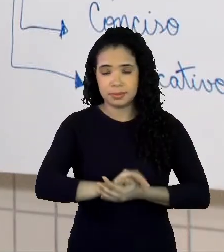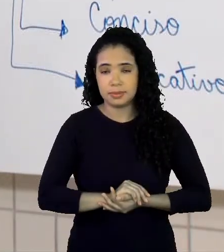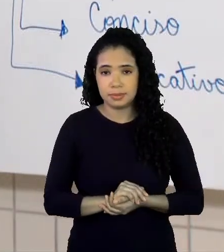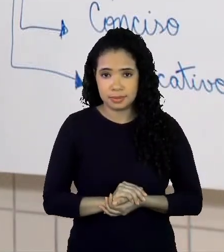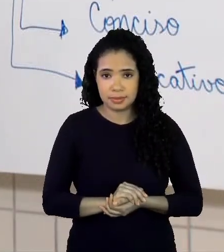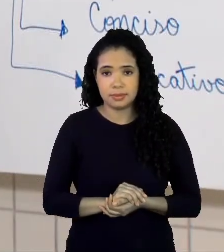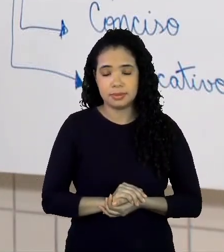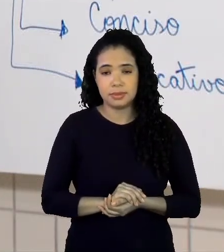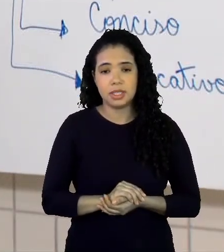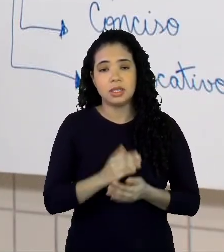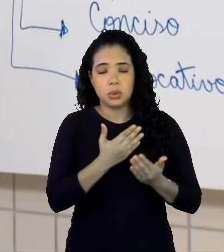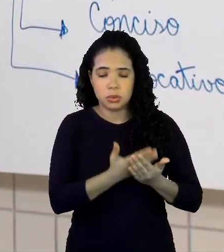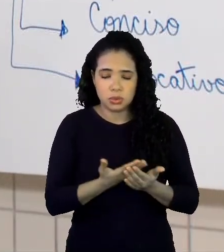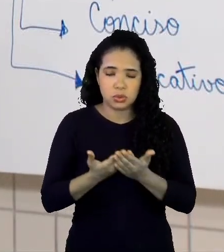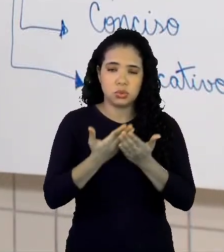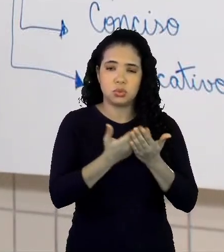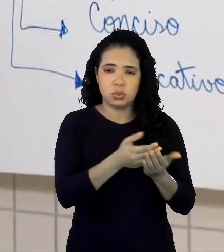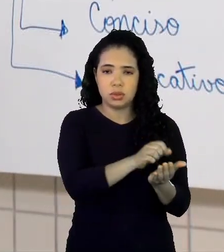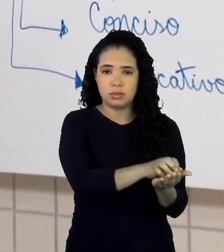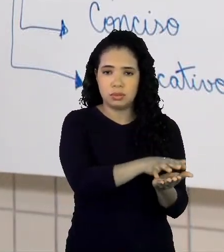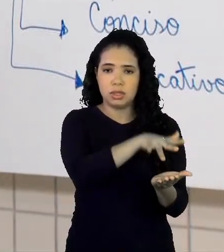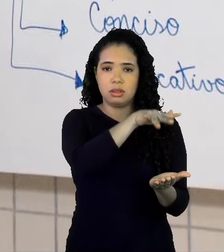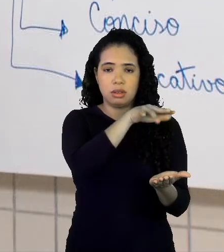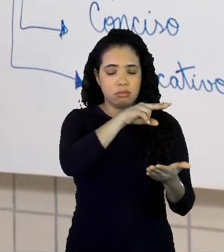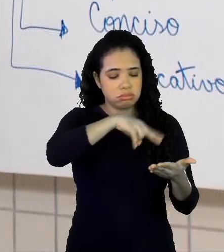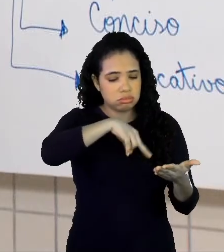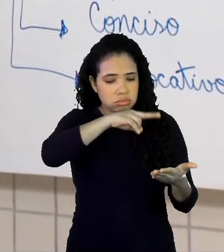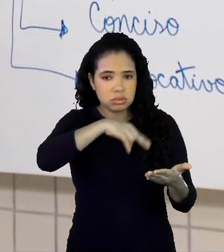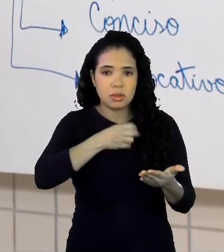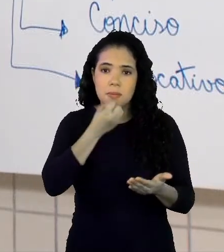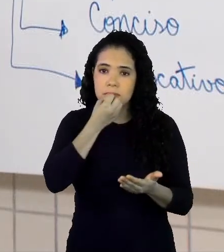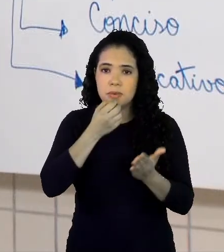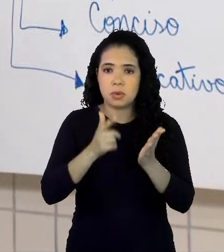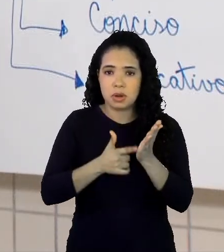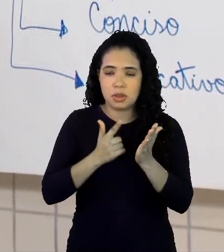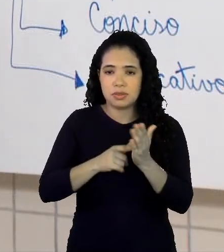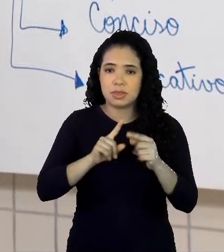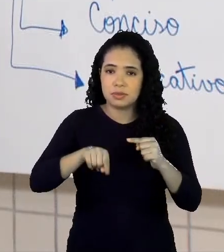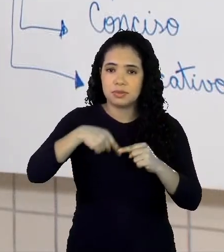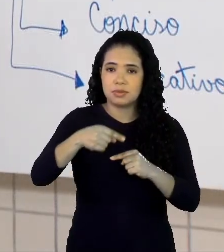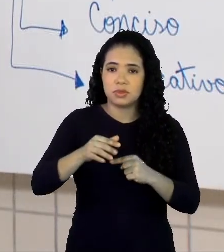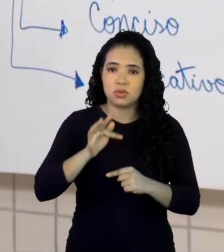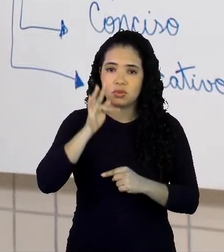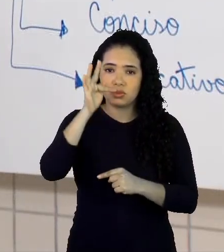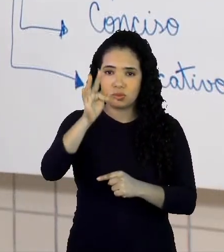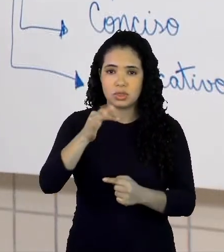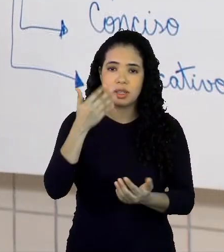quinzena, estudem bastante, leiam um bom livro e até a próxima.